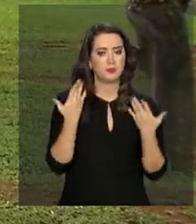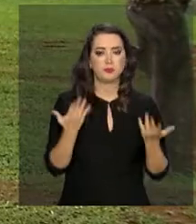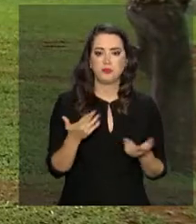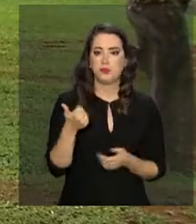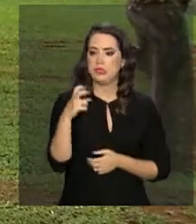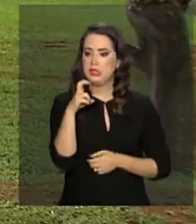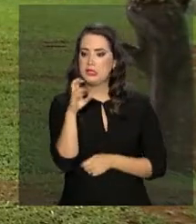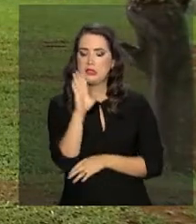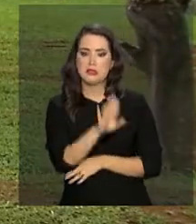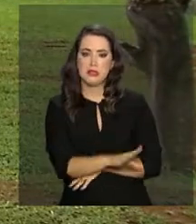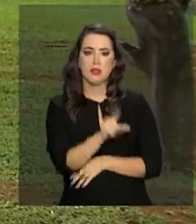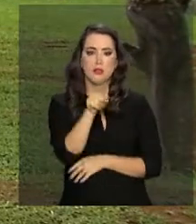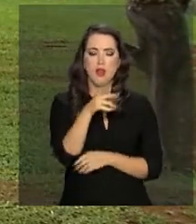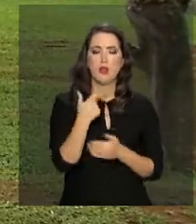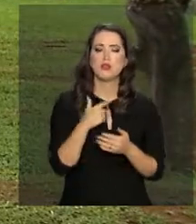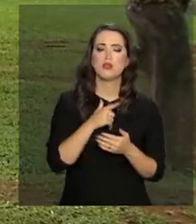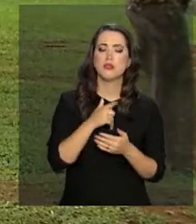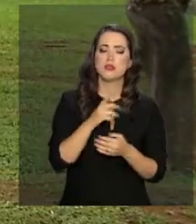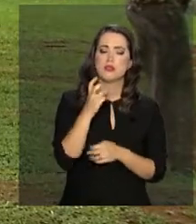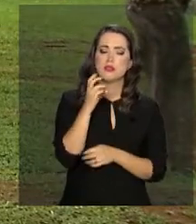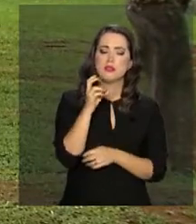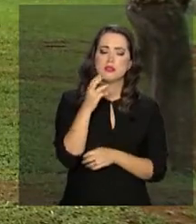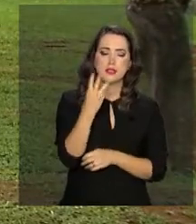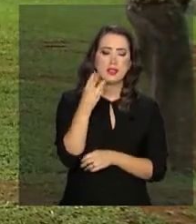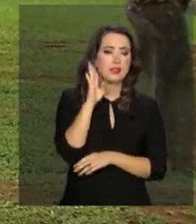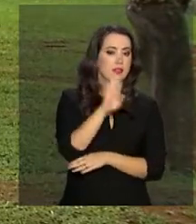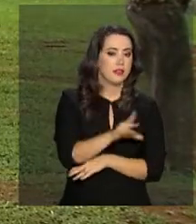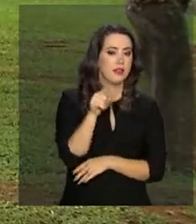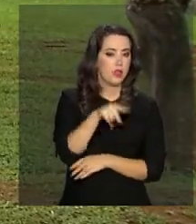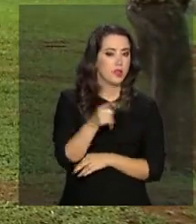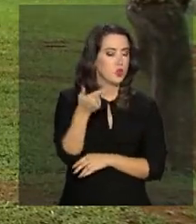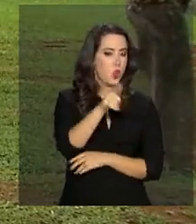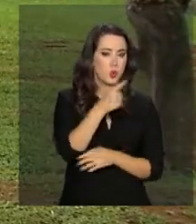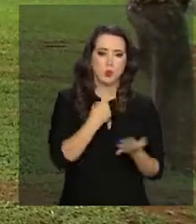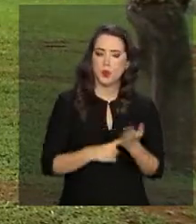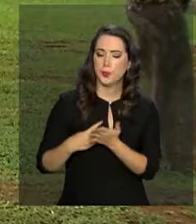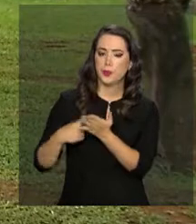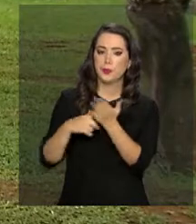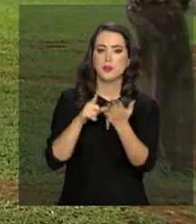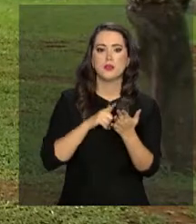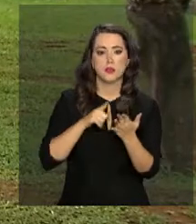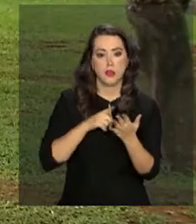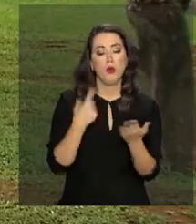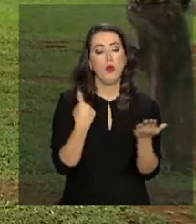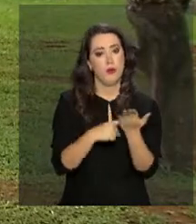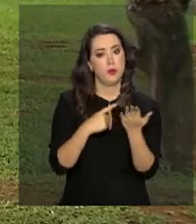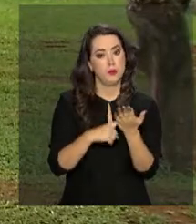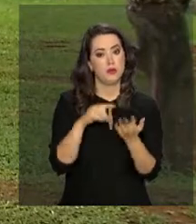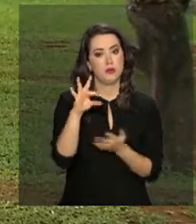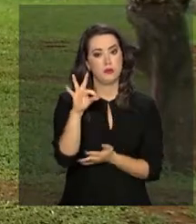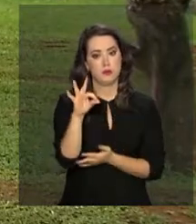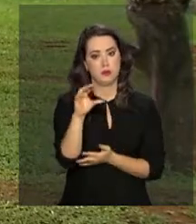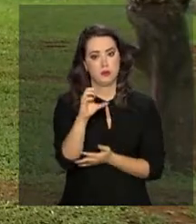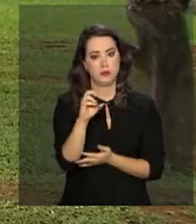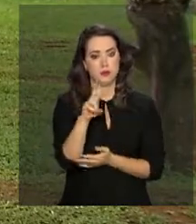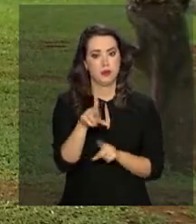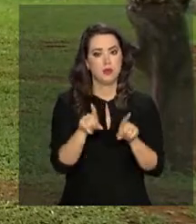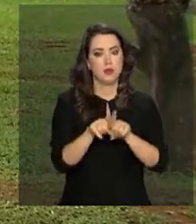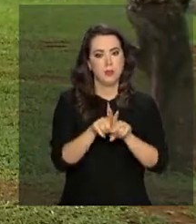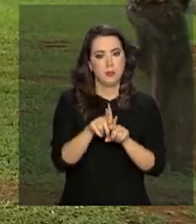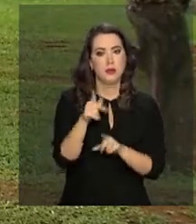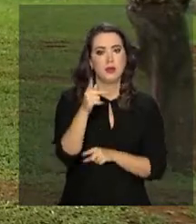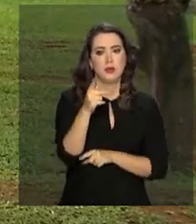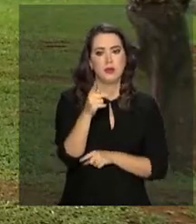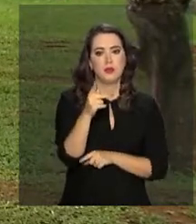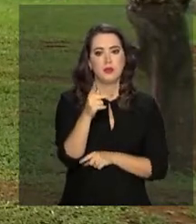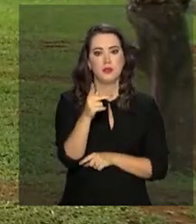seguiu para agendas externas saiu aqui do ccbb ele tem agenda no tcu e também na pgr a